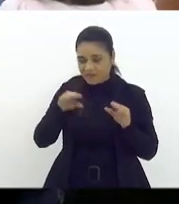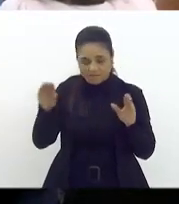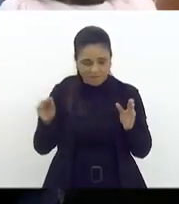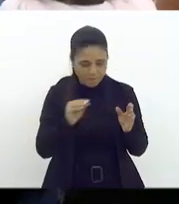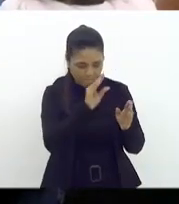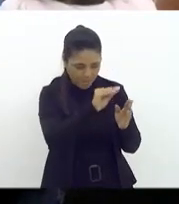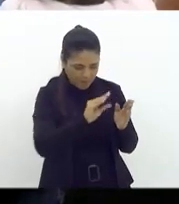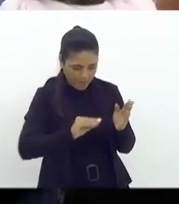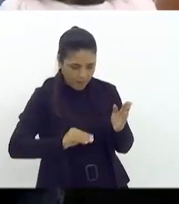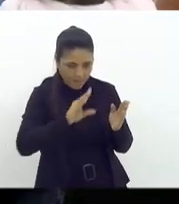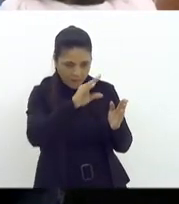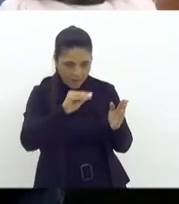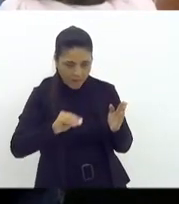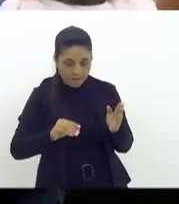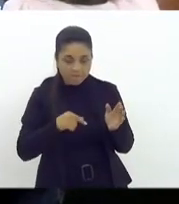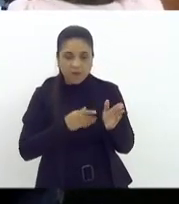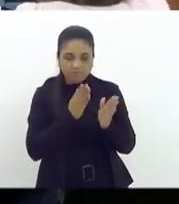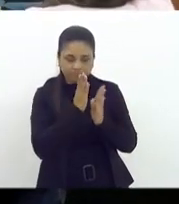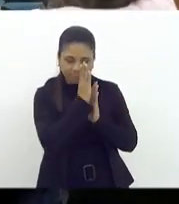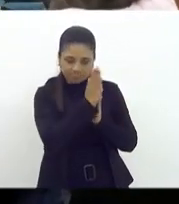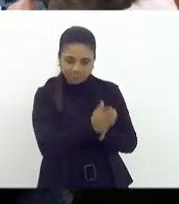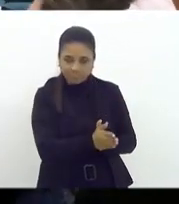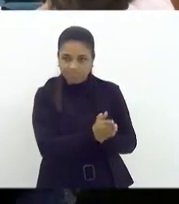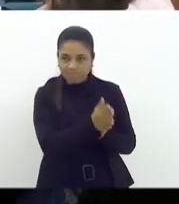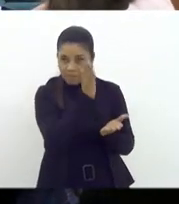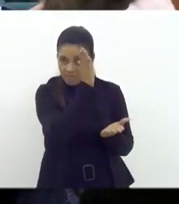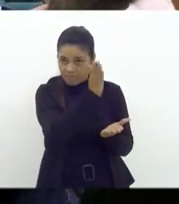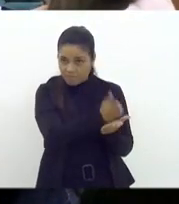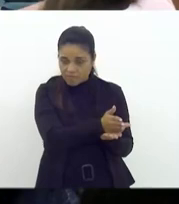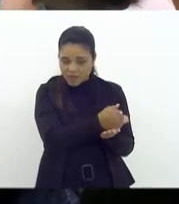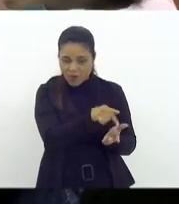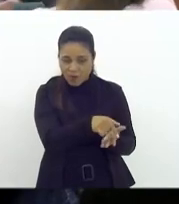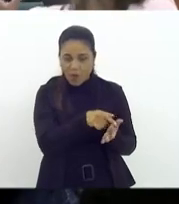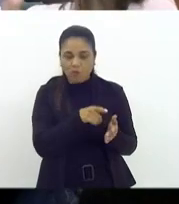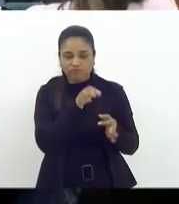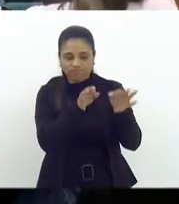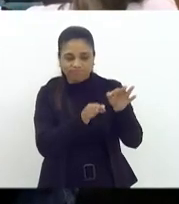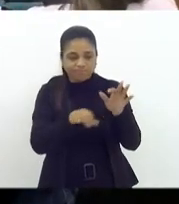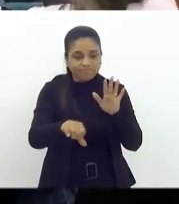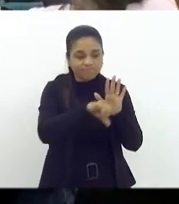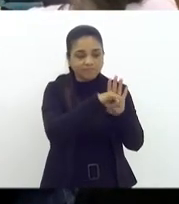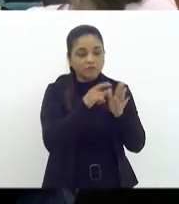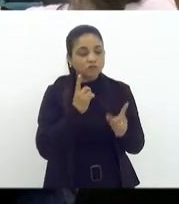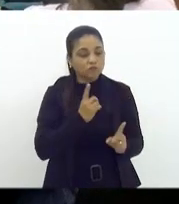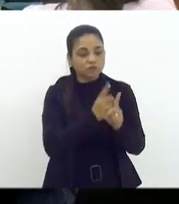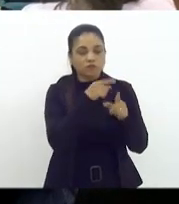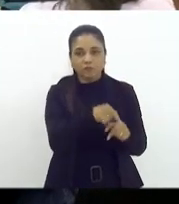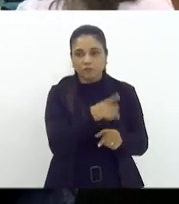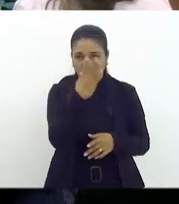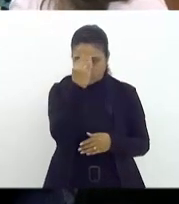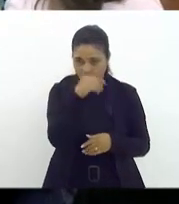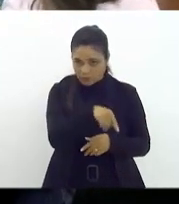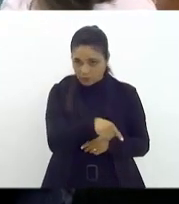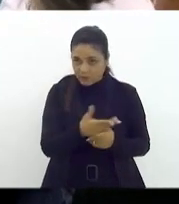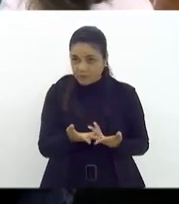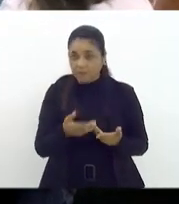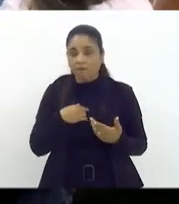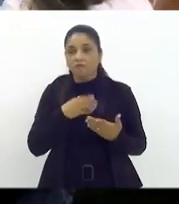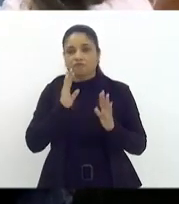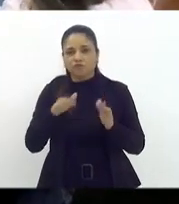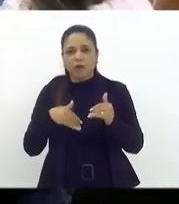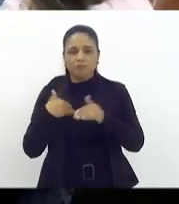chamado justo eu vou pular aqui porque isso aqui são todos os procedimentos que já foram